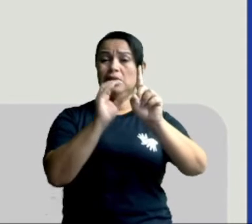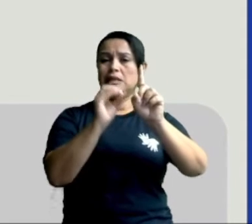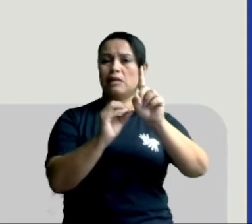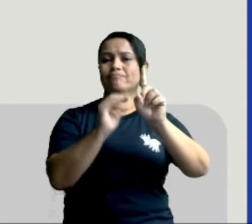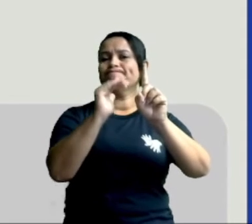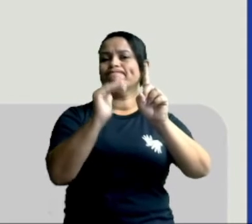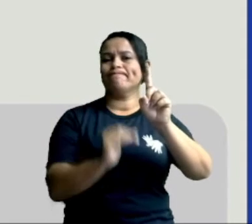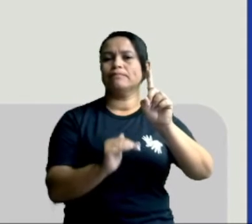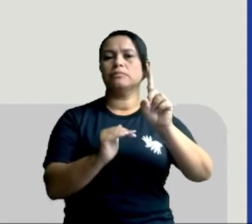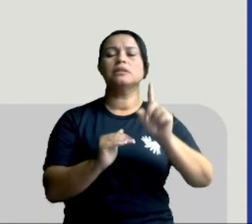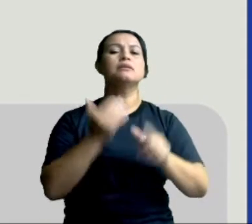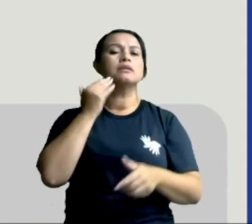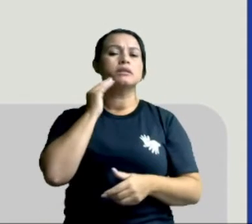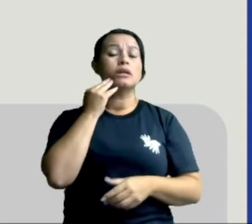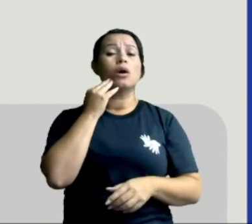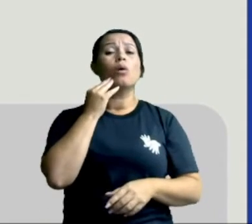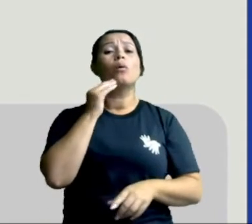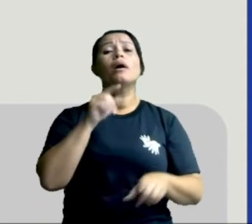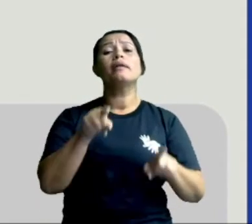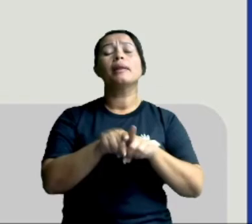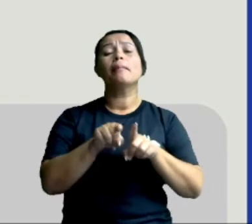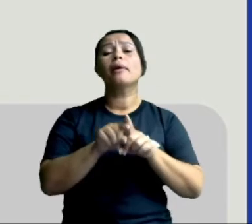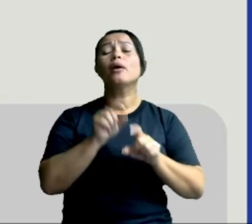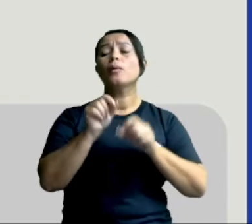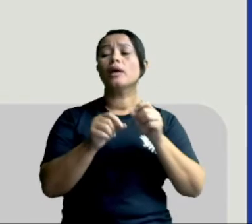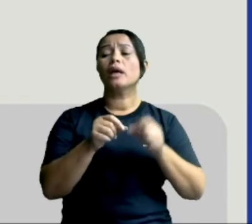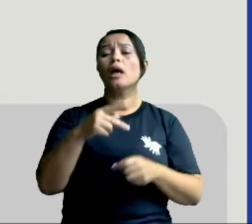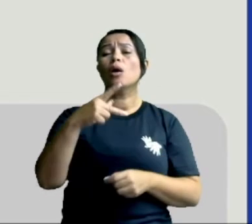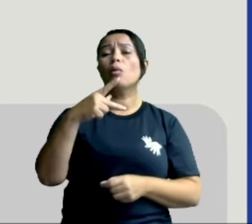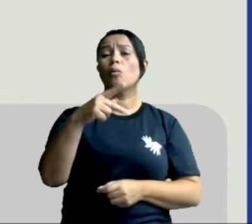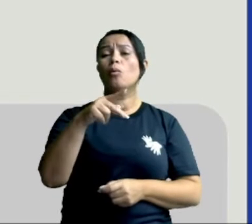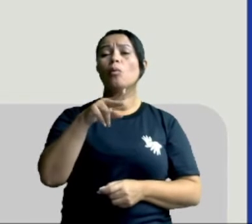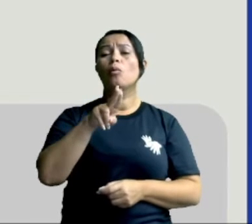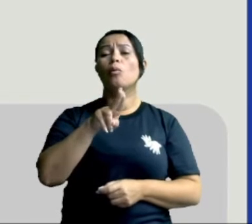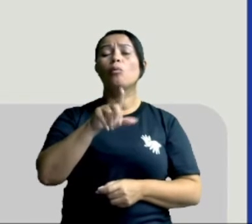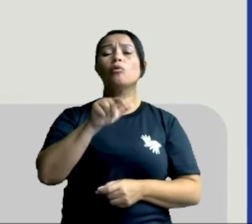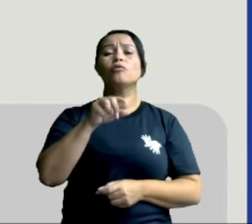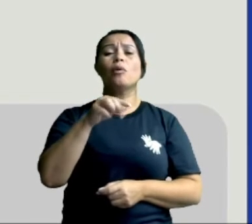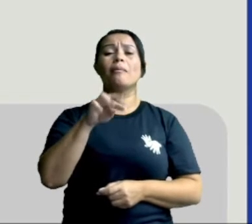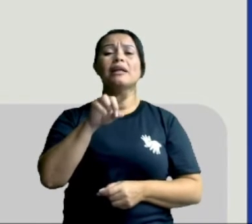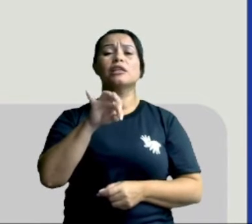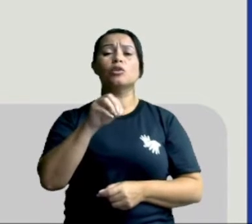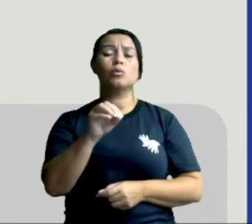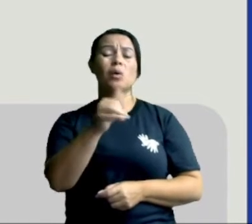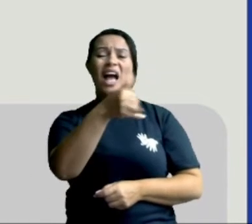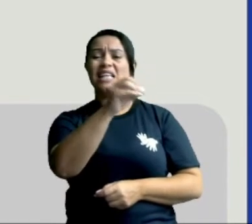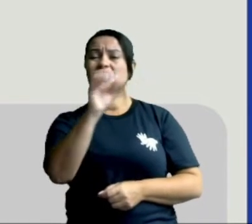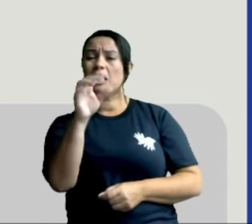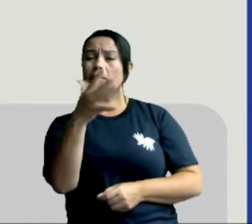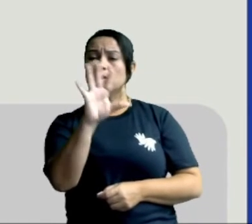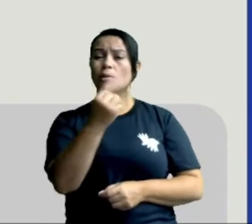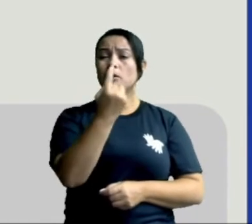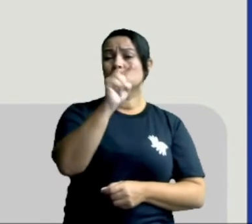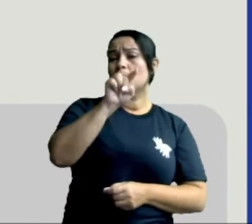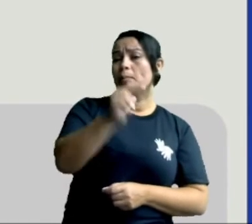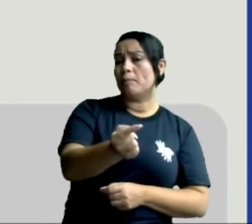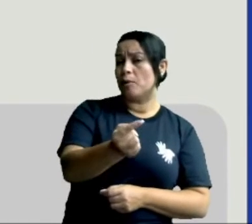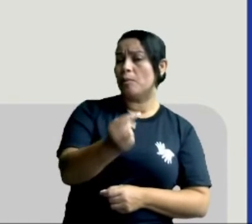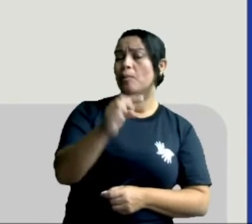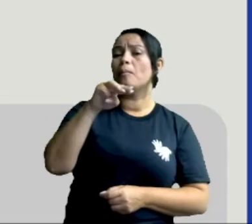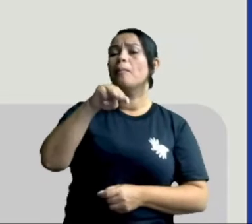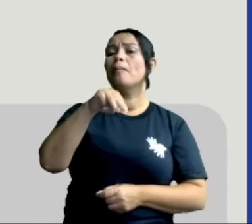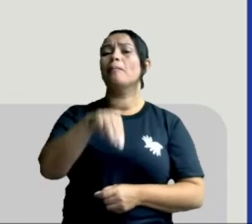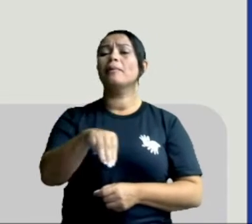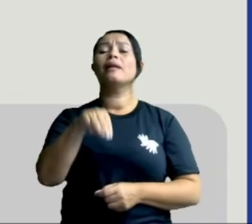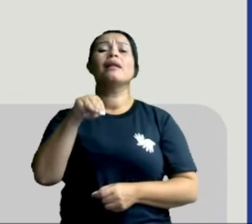é abaixo de zero e um índice pluviométrico varia entre 100 e 1000 MM sendo comum